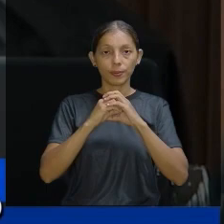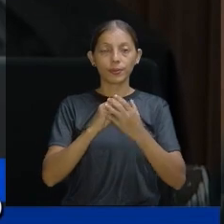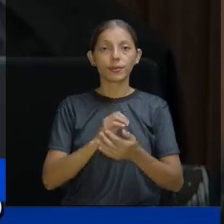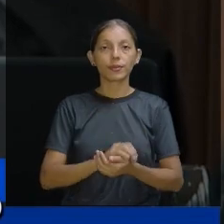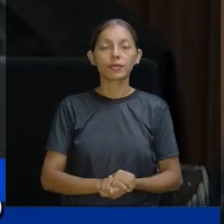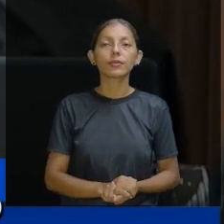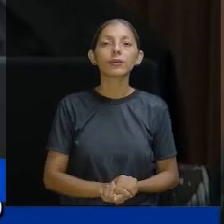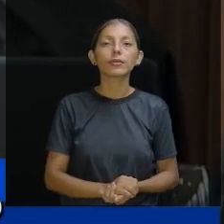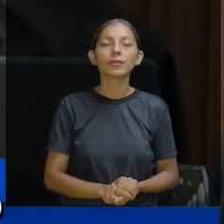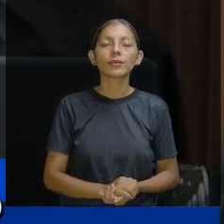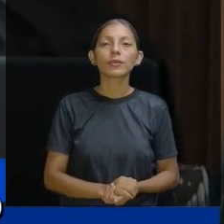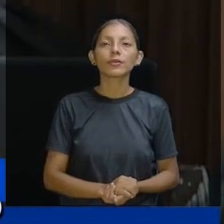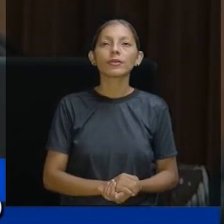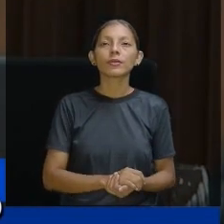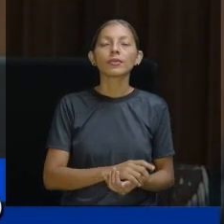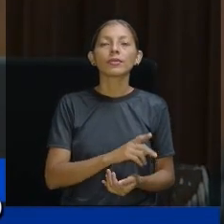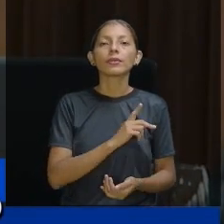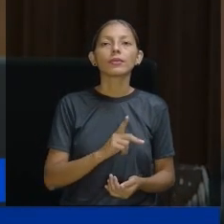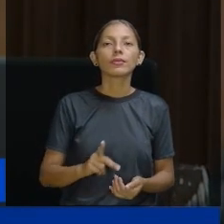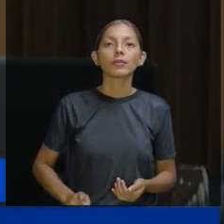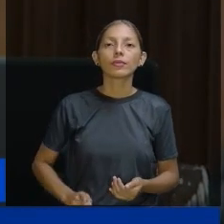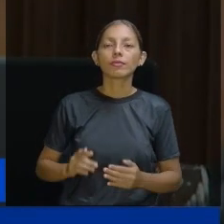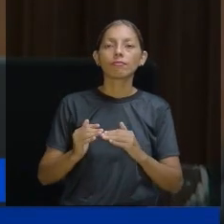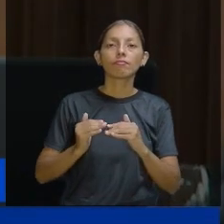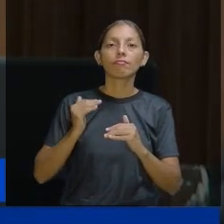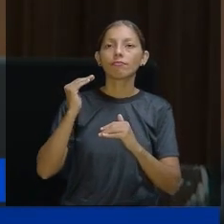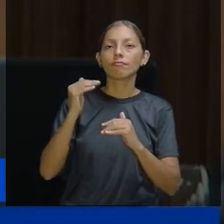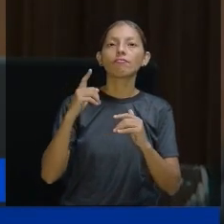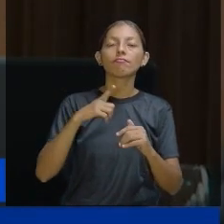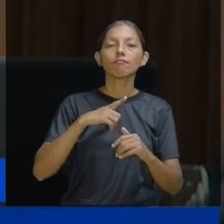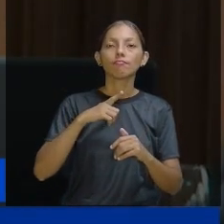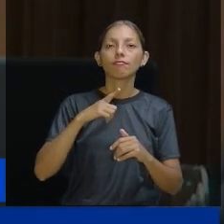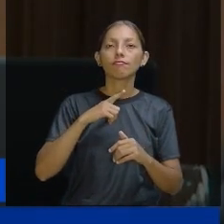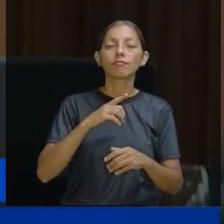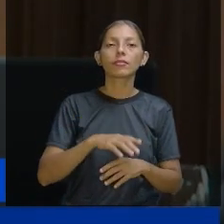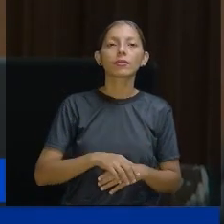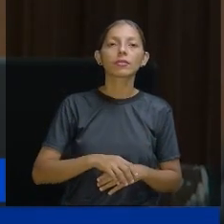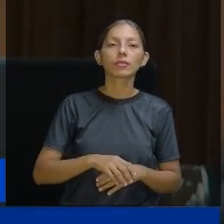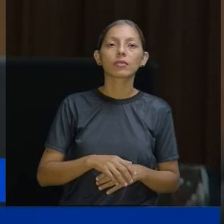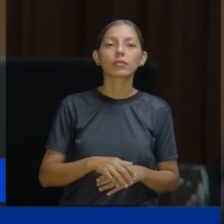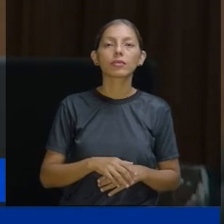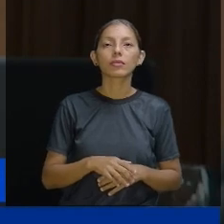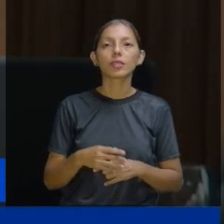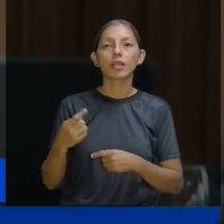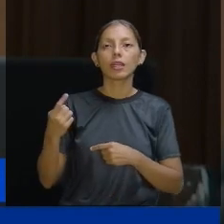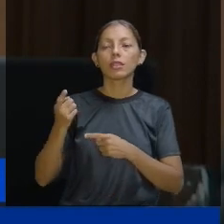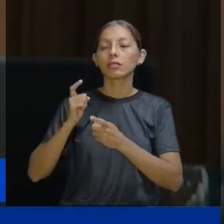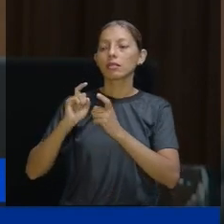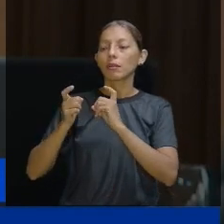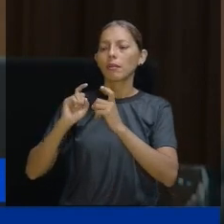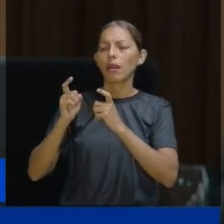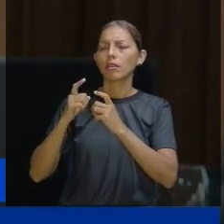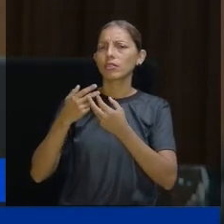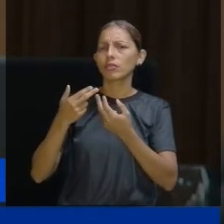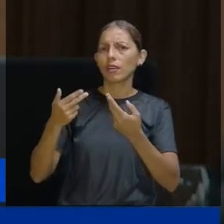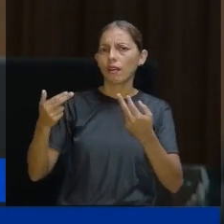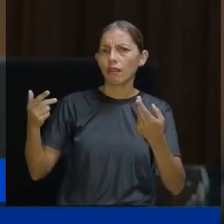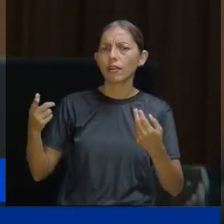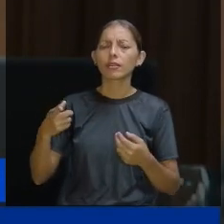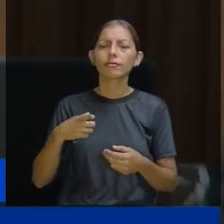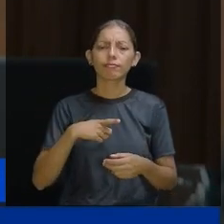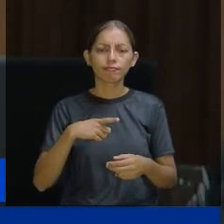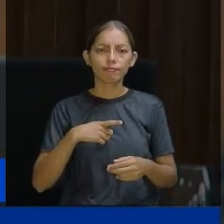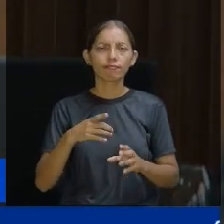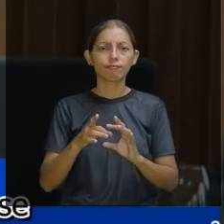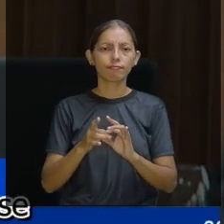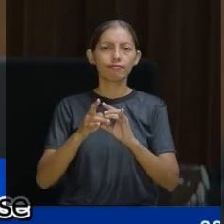presidência coordenando, e que será muito importante, é um momento muito importante, são muitos debates ricos sobre todas essas temáticas que a gente está trazendo